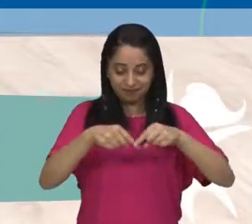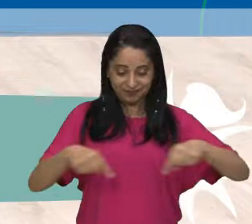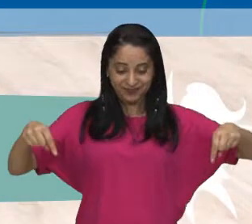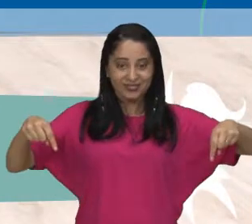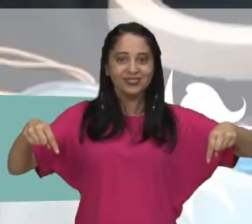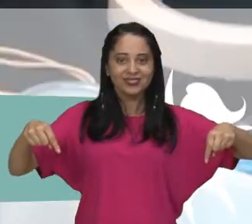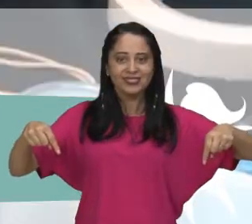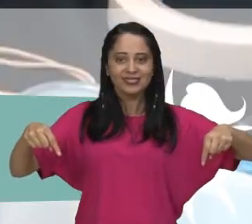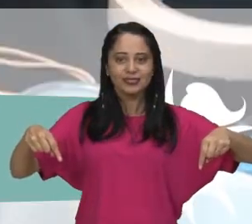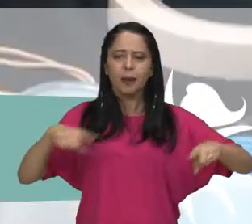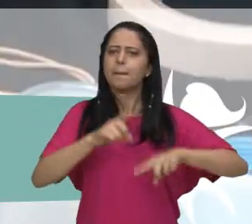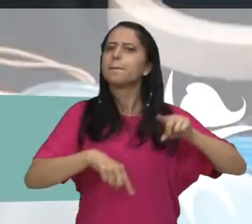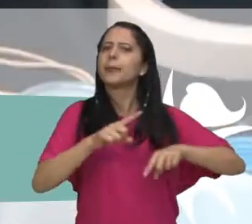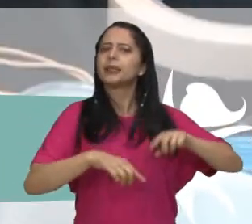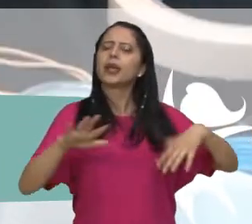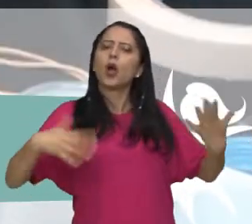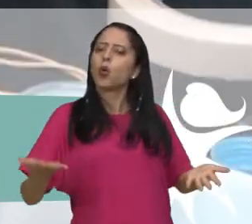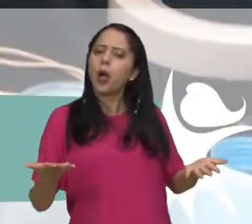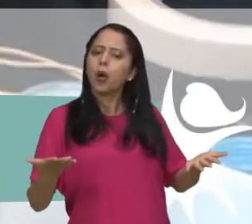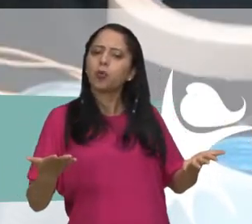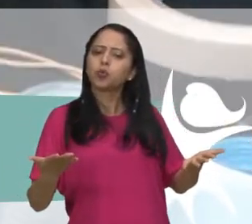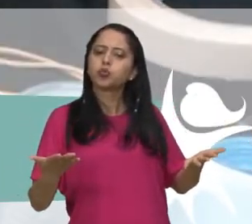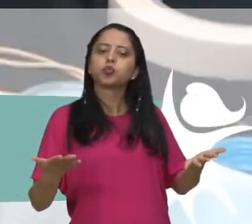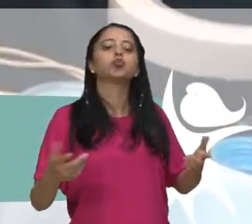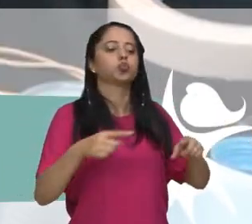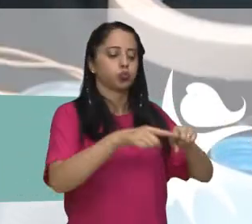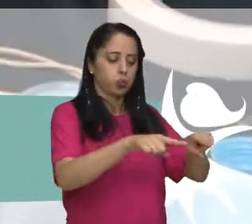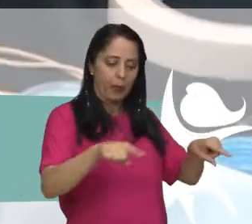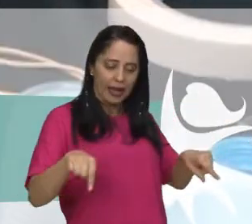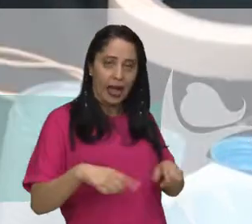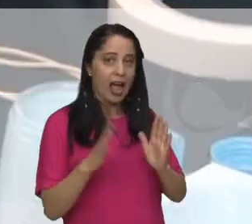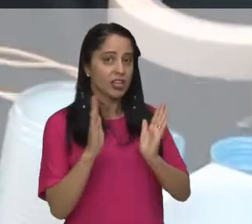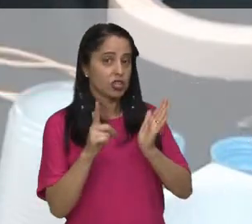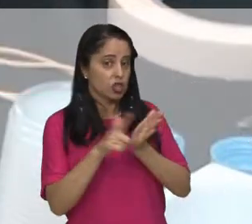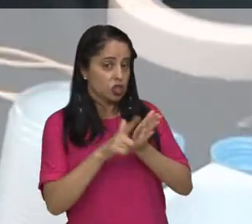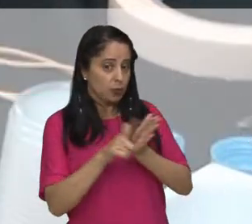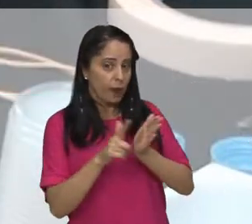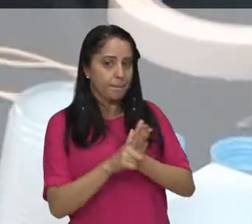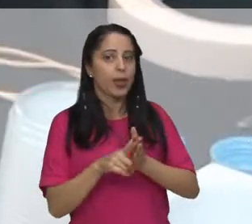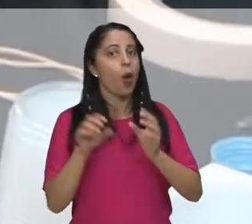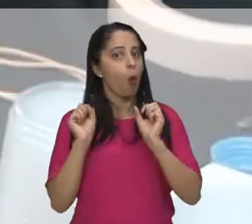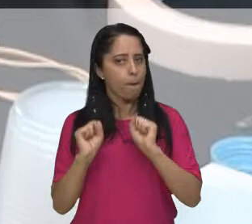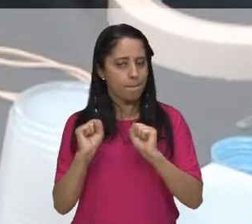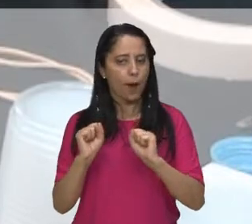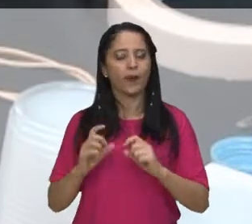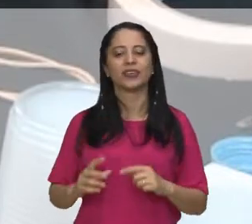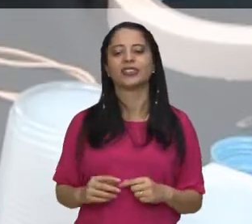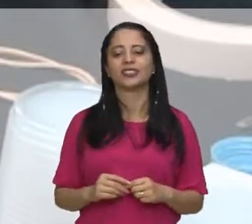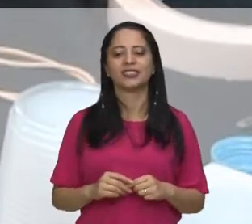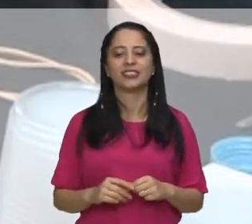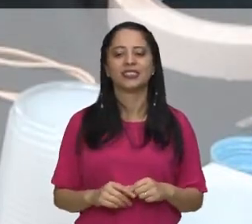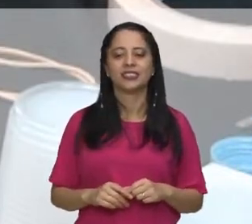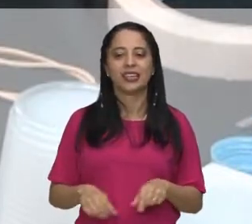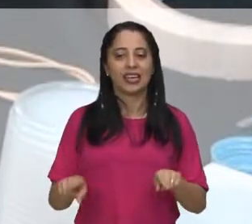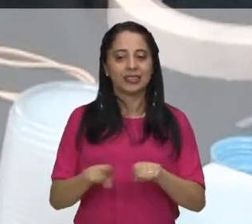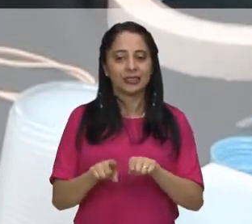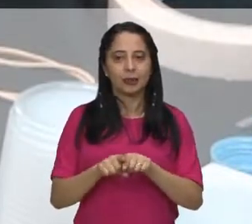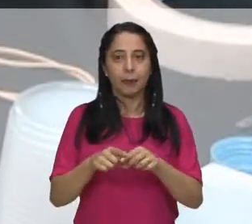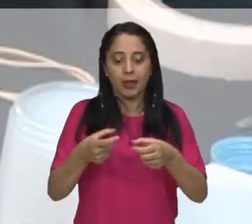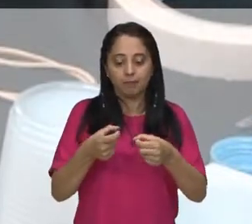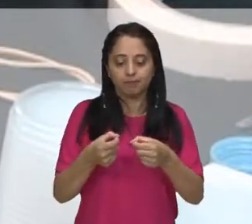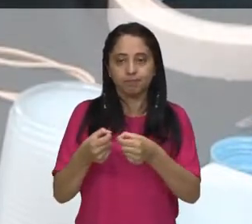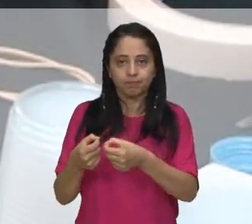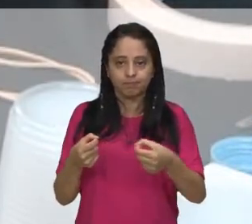os materiais? Uma caixa, pode ser desse tamanho, pode ser de pizza. Nós também iremos precisar de